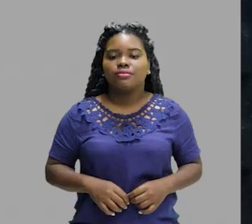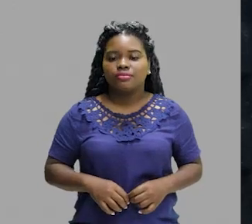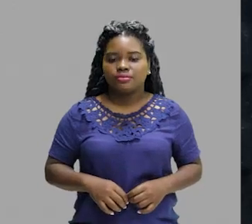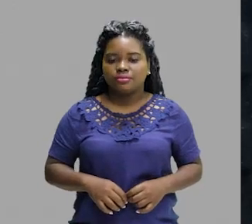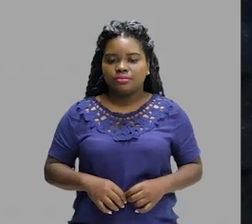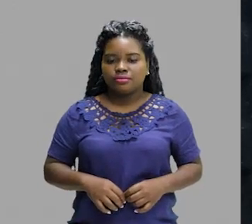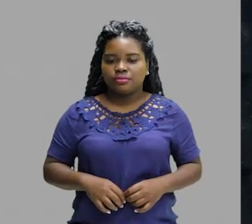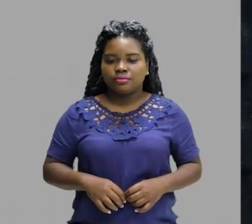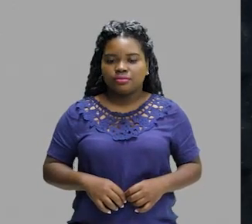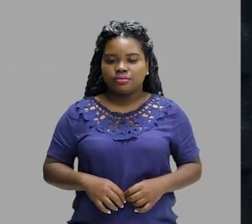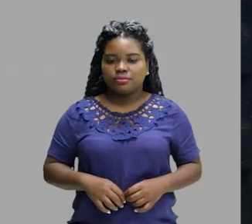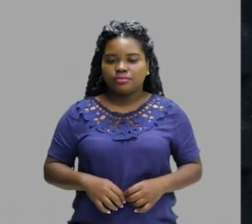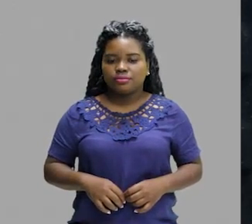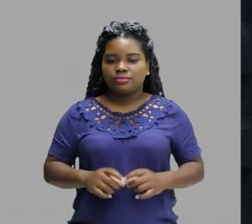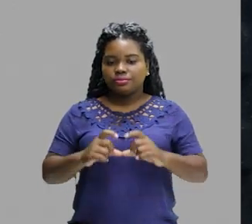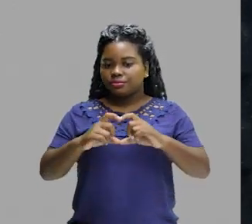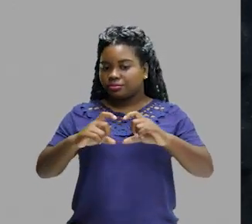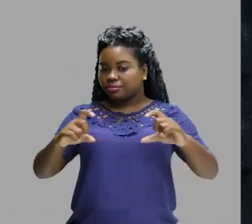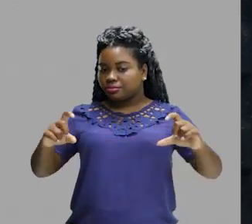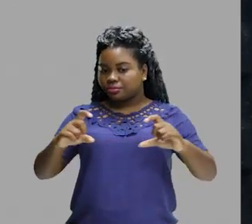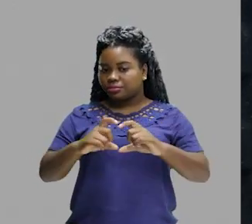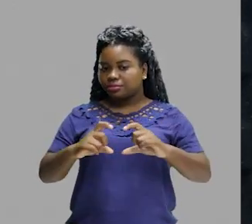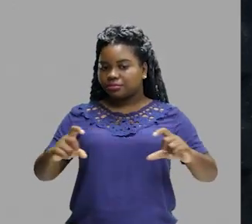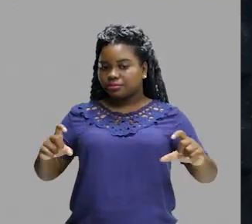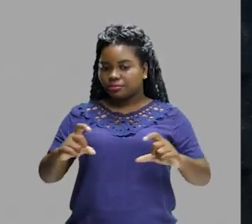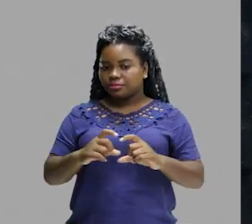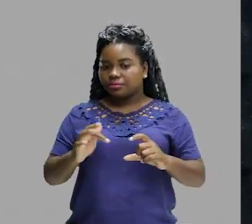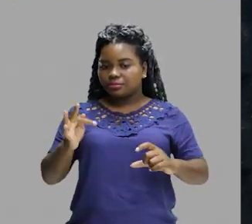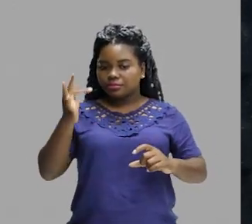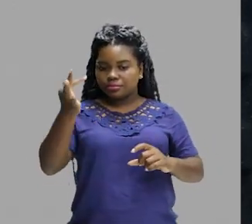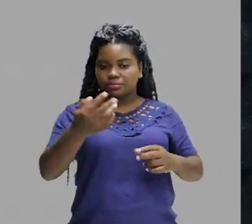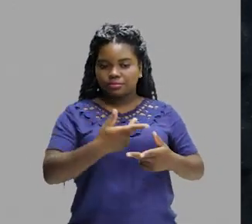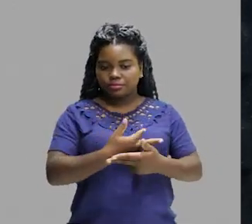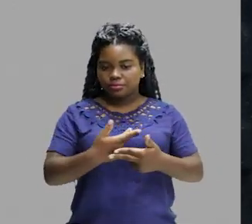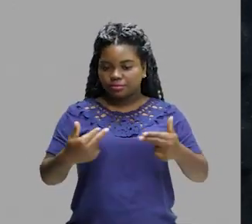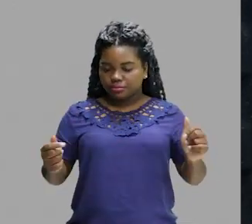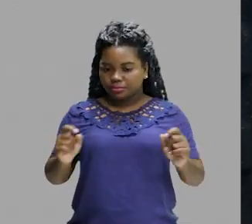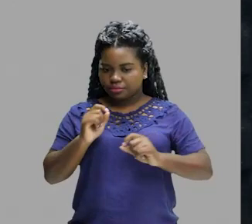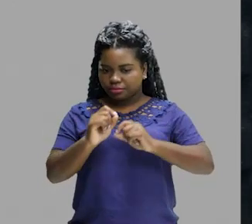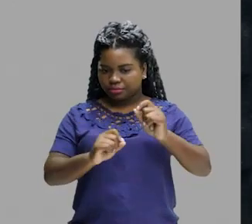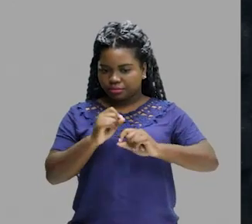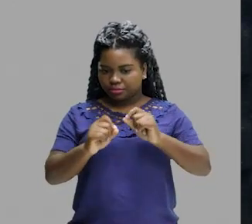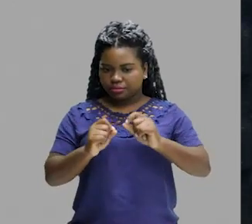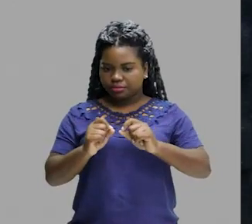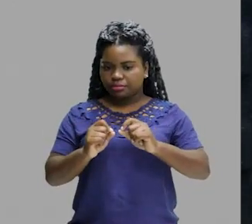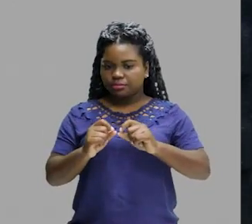havia amado. No indicativo futuro do composto,